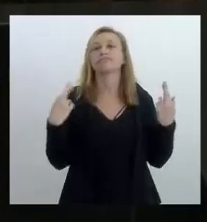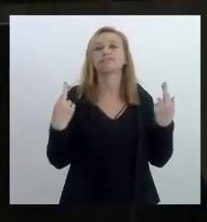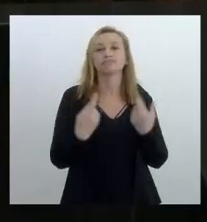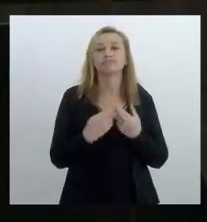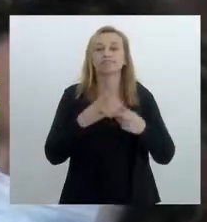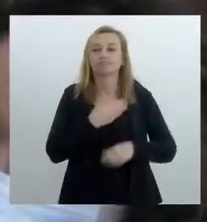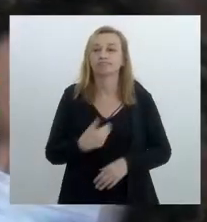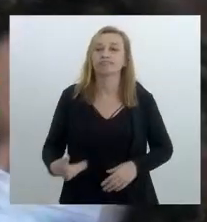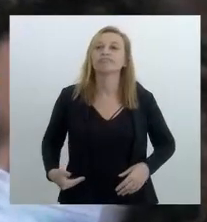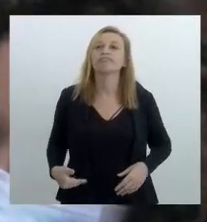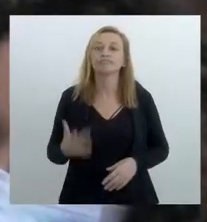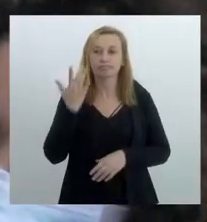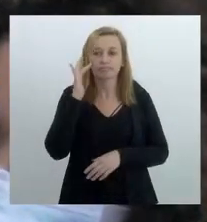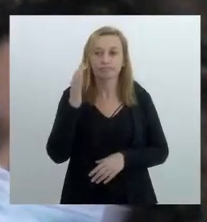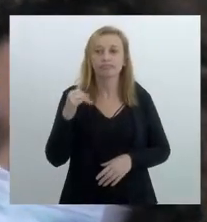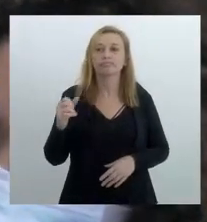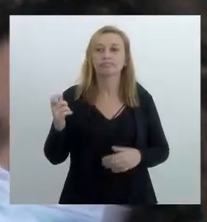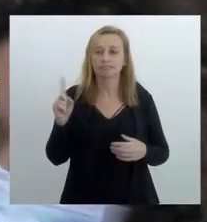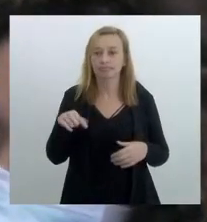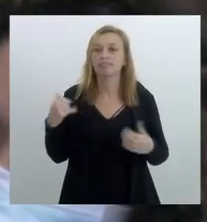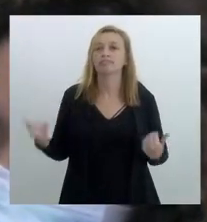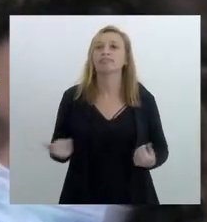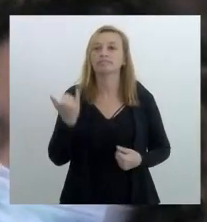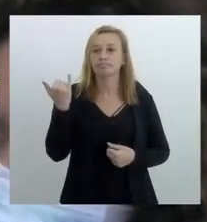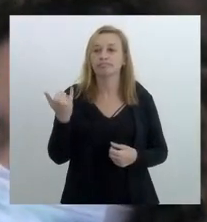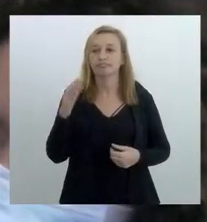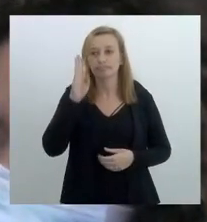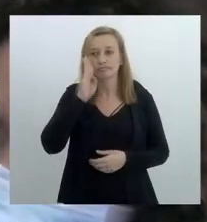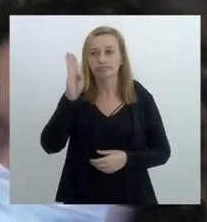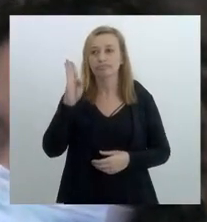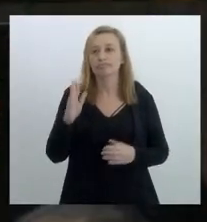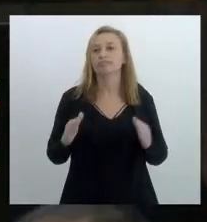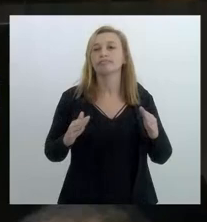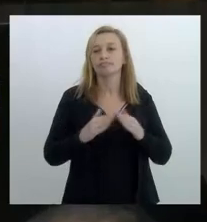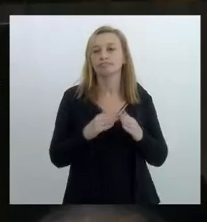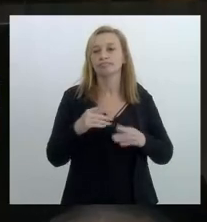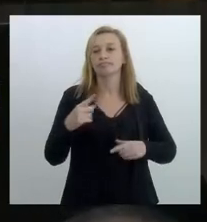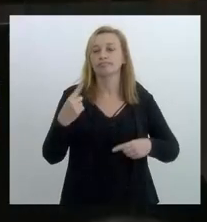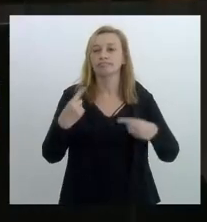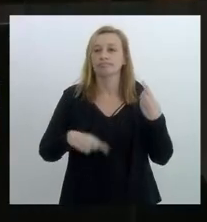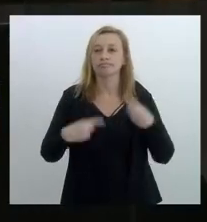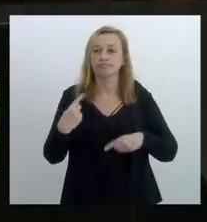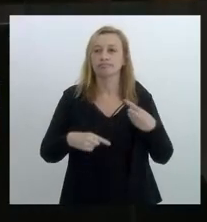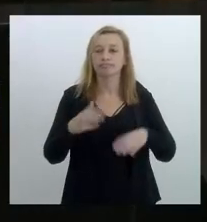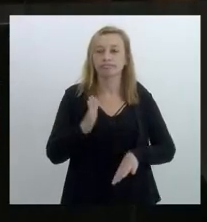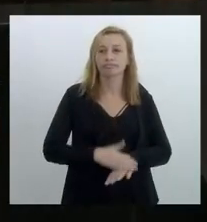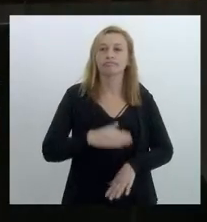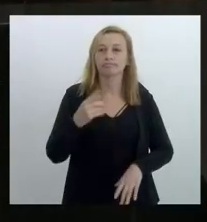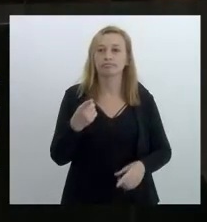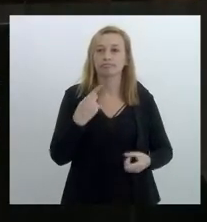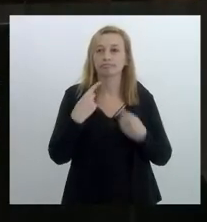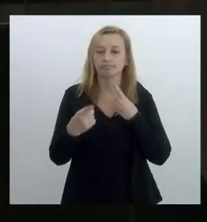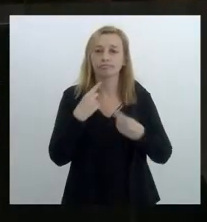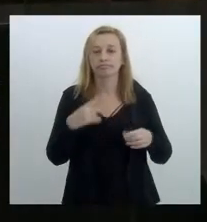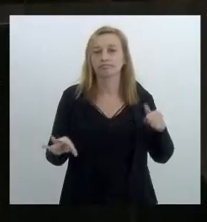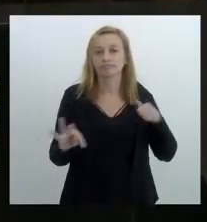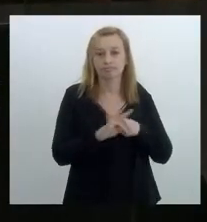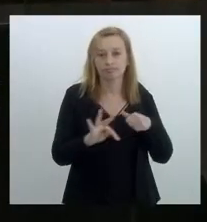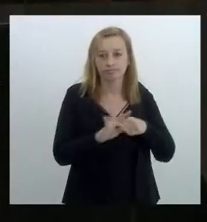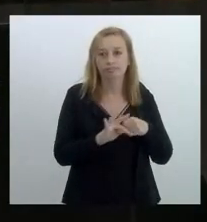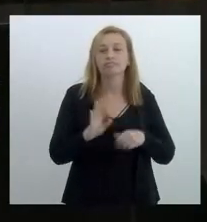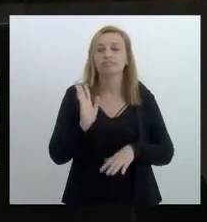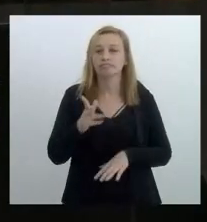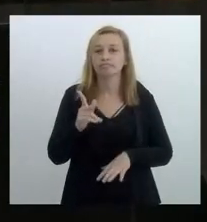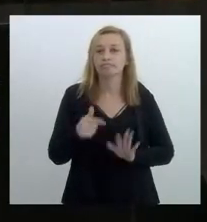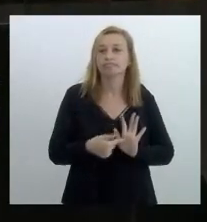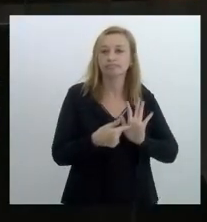audiência pública, porque acho que é necessário e fundamental. Essa é uma casa política, e por mais que o debate técnico esteja sendo